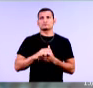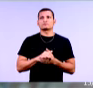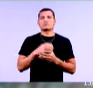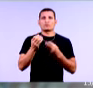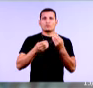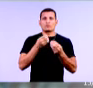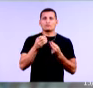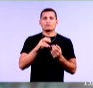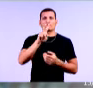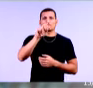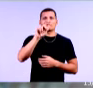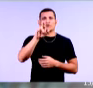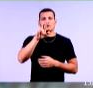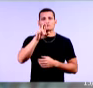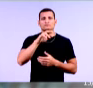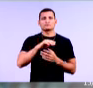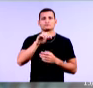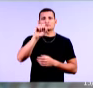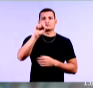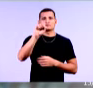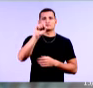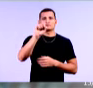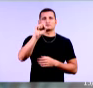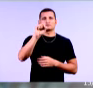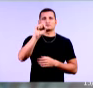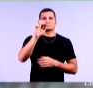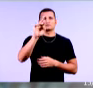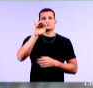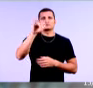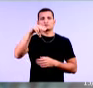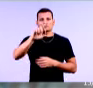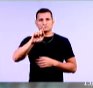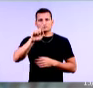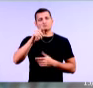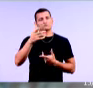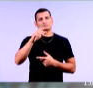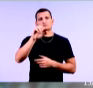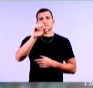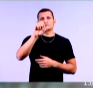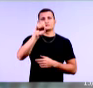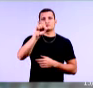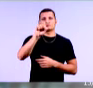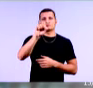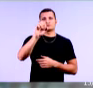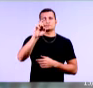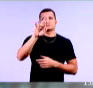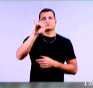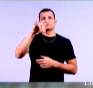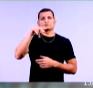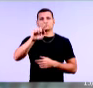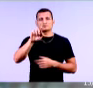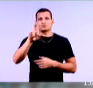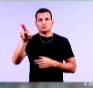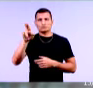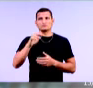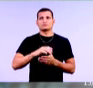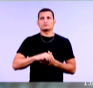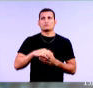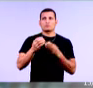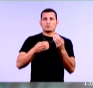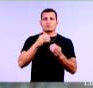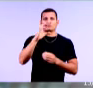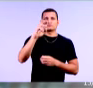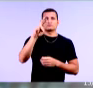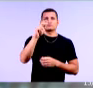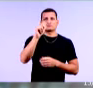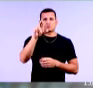variável do tipo string chamada nome? String nome. Como define uma variável chamada sexo do tipo char?